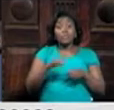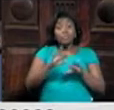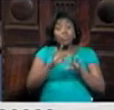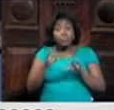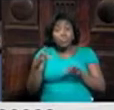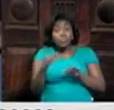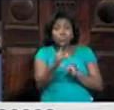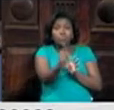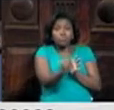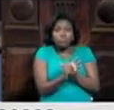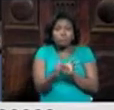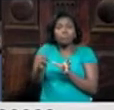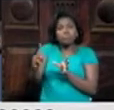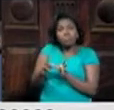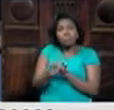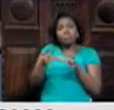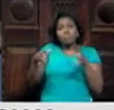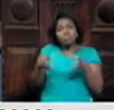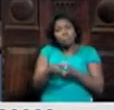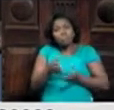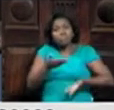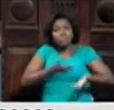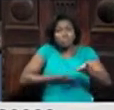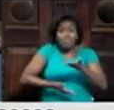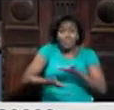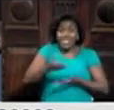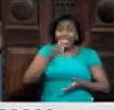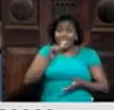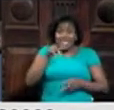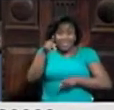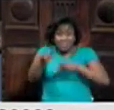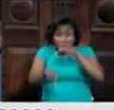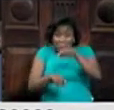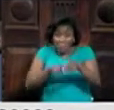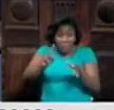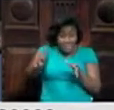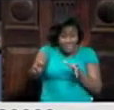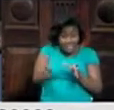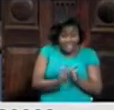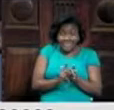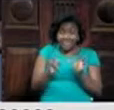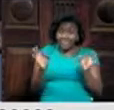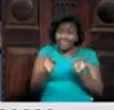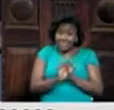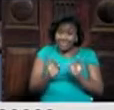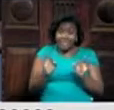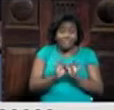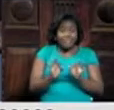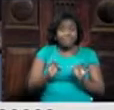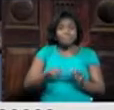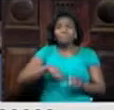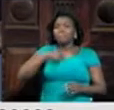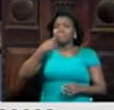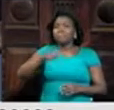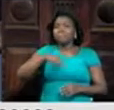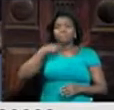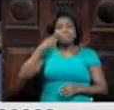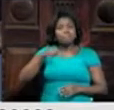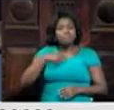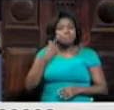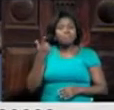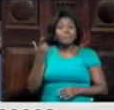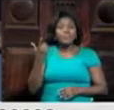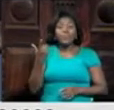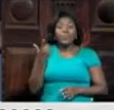participação popular. Sem a ampla participação popular, deputado Carlos Macedo, nós não atingiremos uma